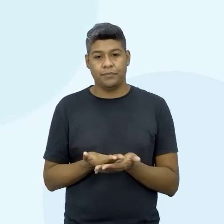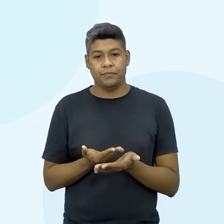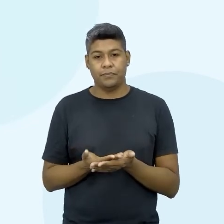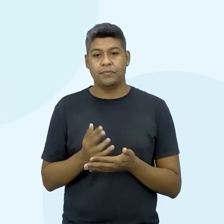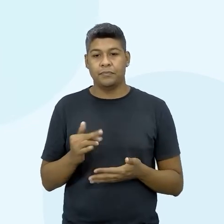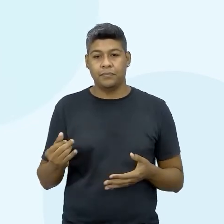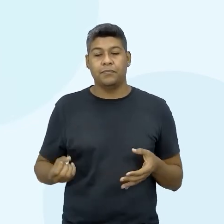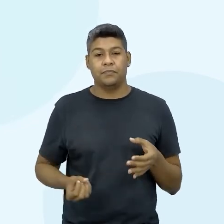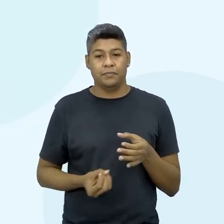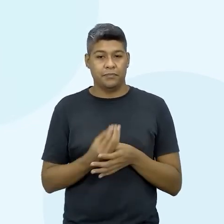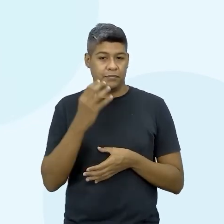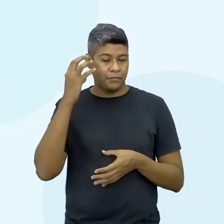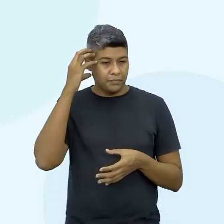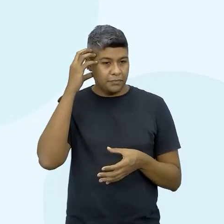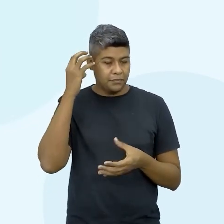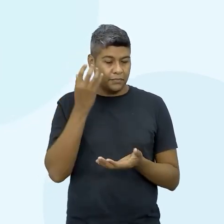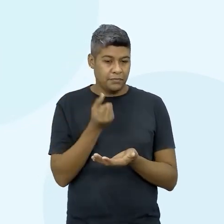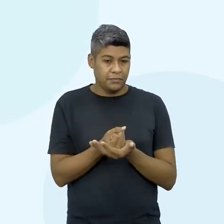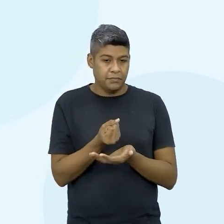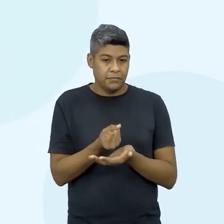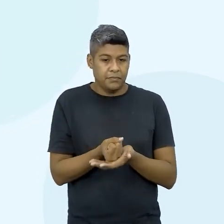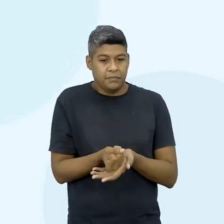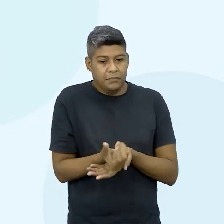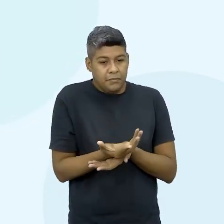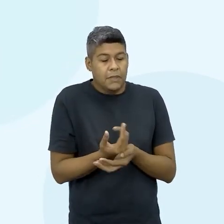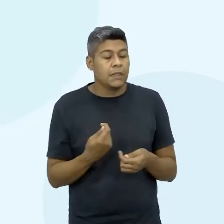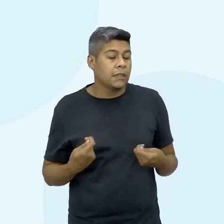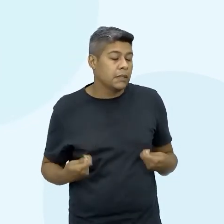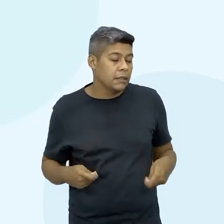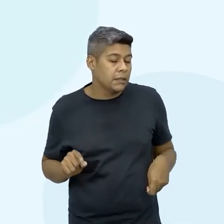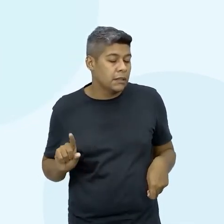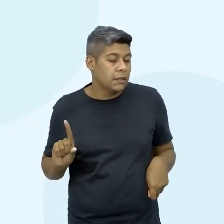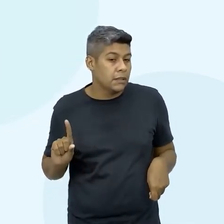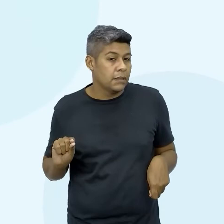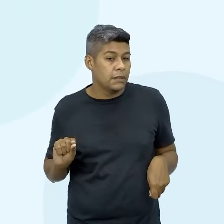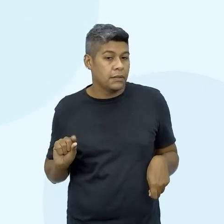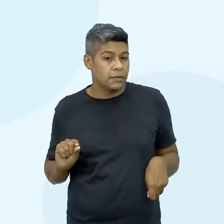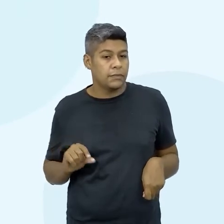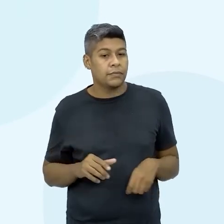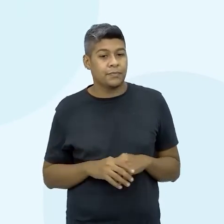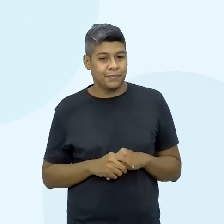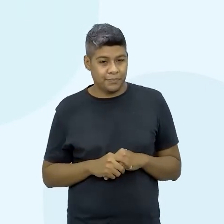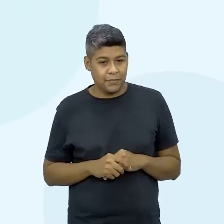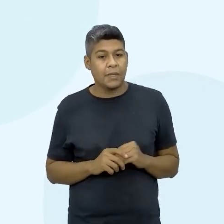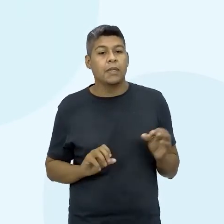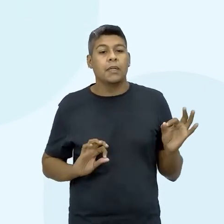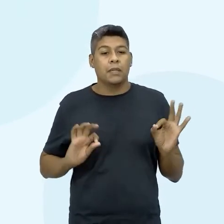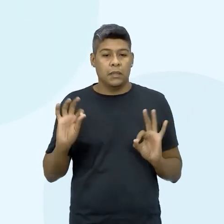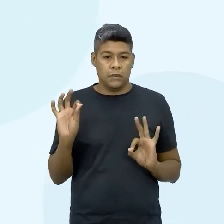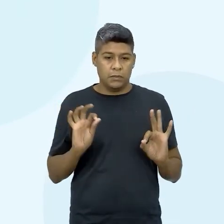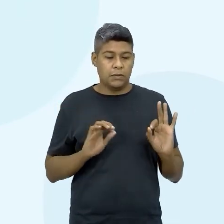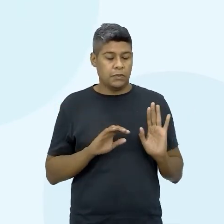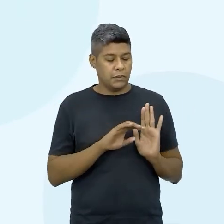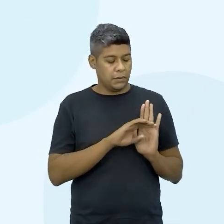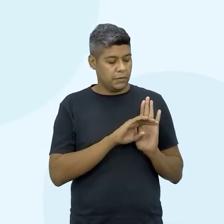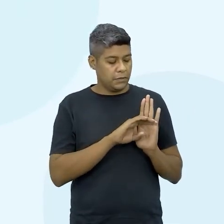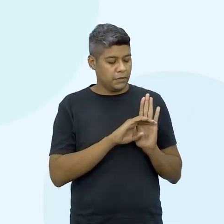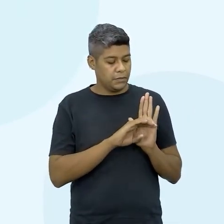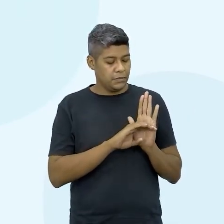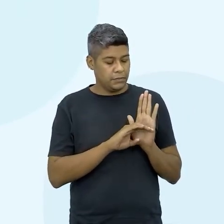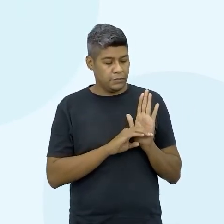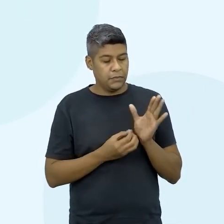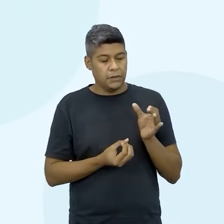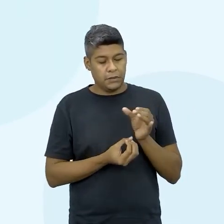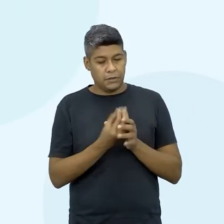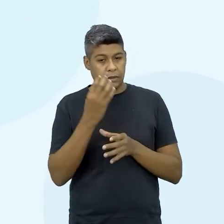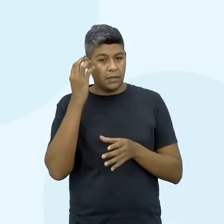vamos produzir um podcast. E o que vai precisar para esse podcast? Ó, vocês vão ter que elaborar um roteiro para a